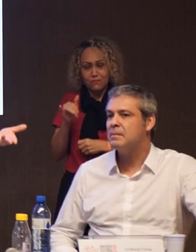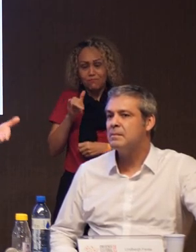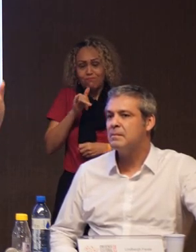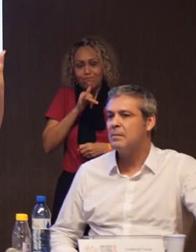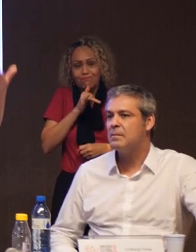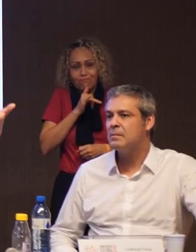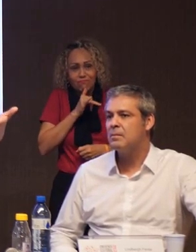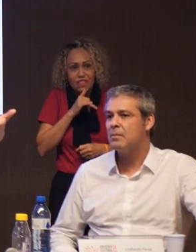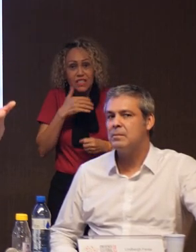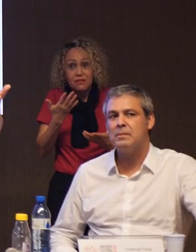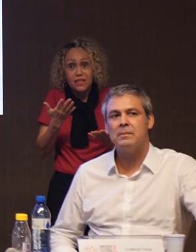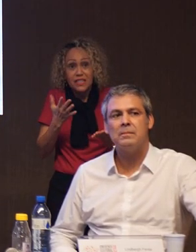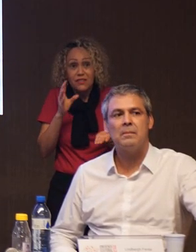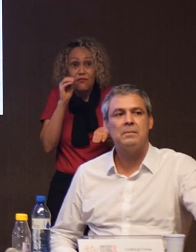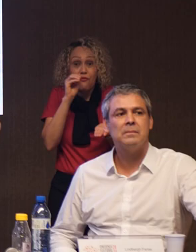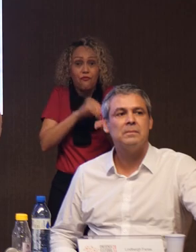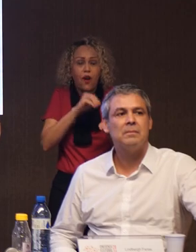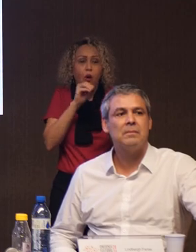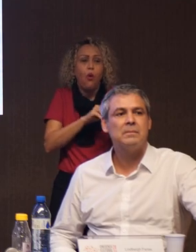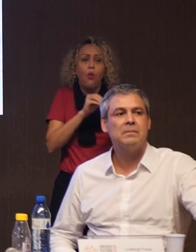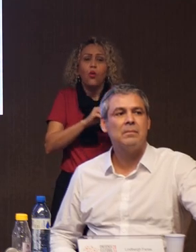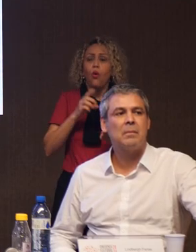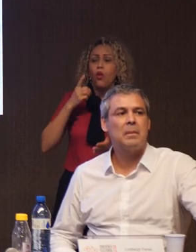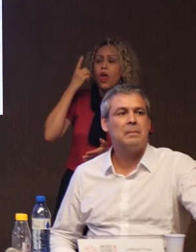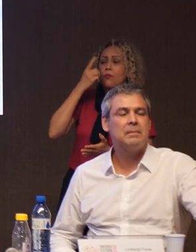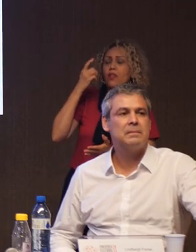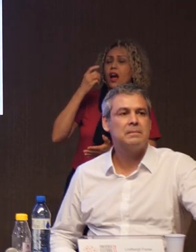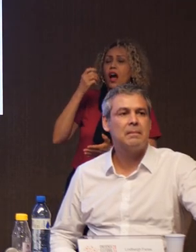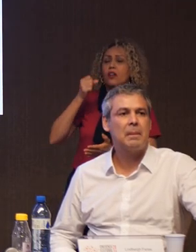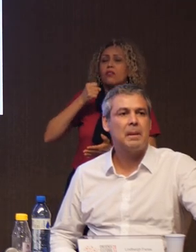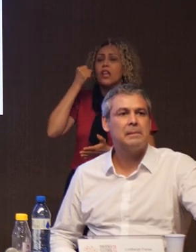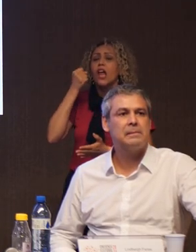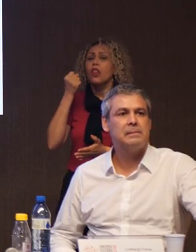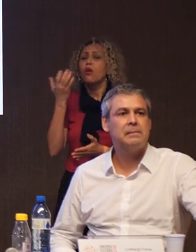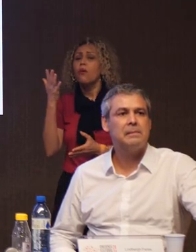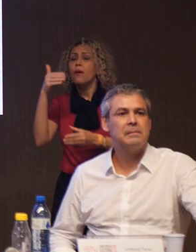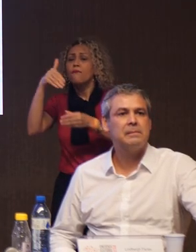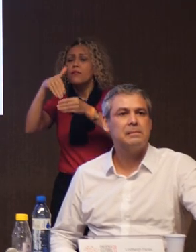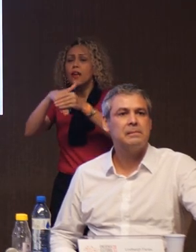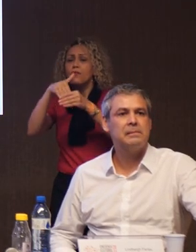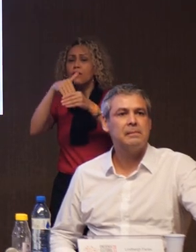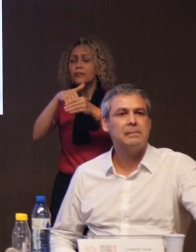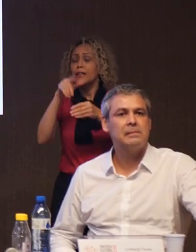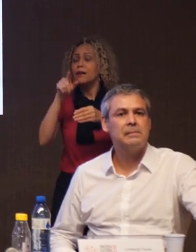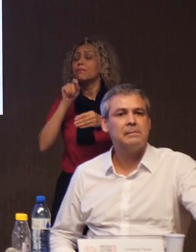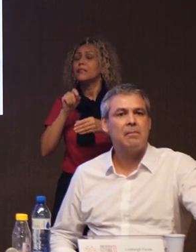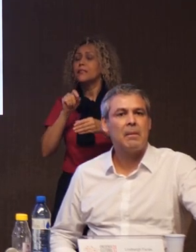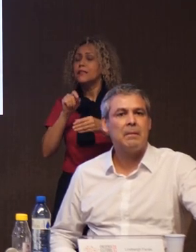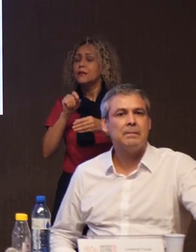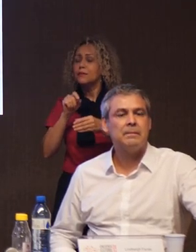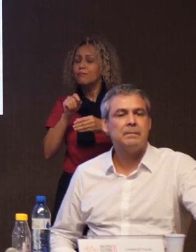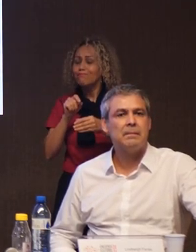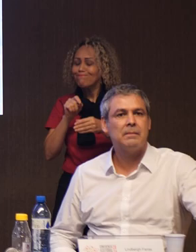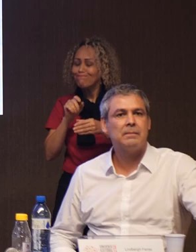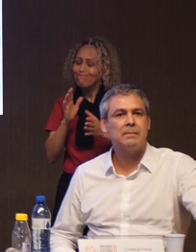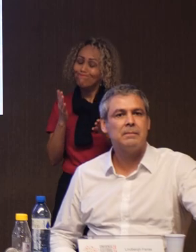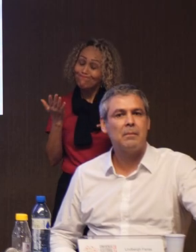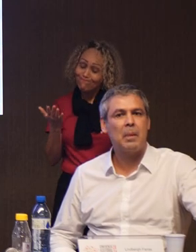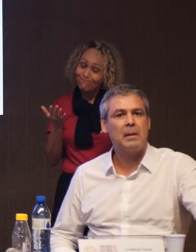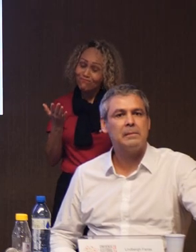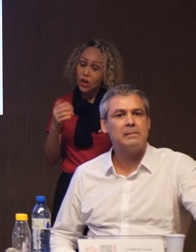senadores e senadoras suficientes para conseguirmos reverter essa lógica, porque no nosso conceito de cidade,